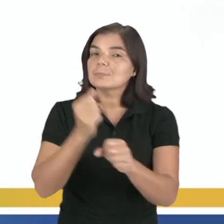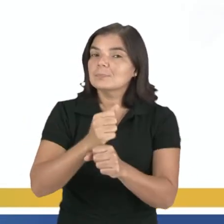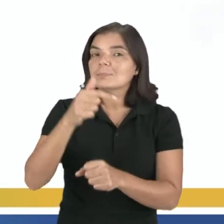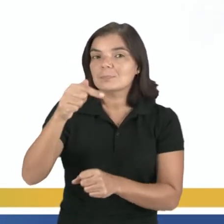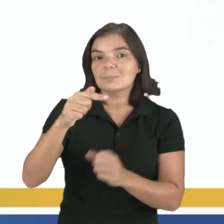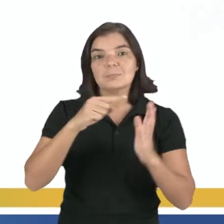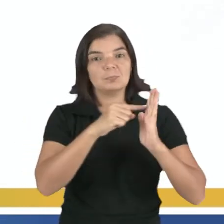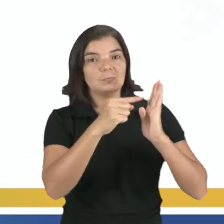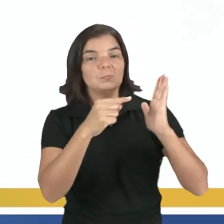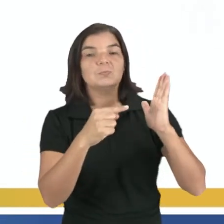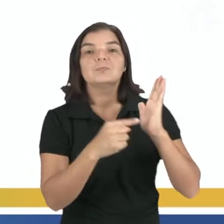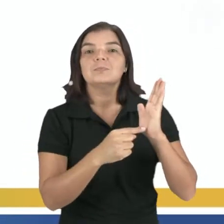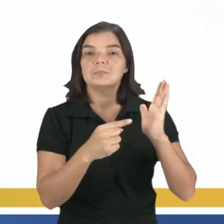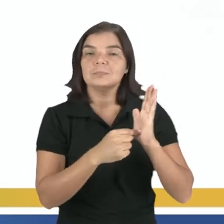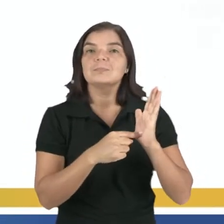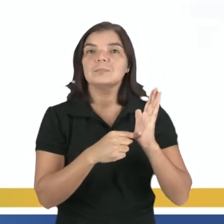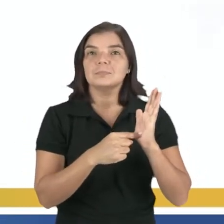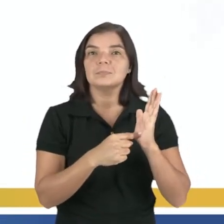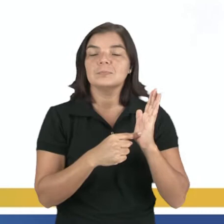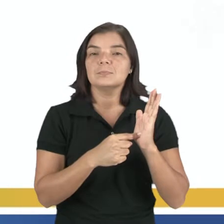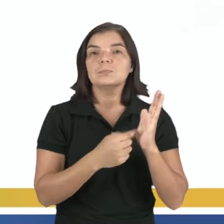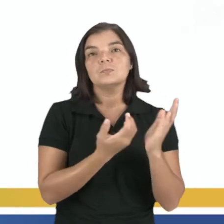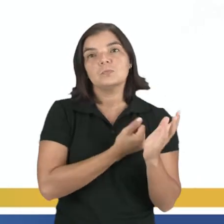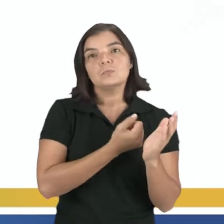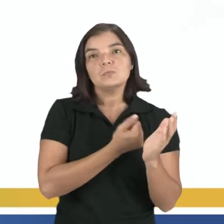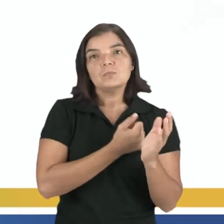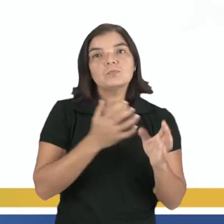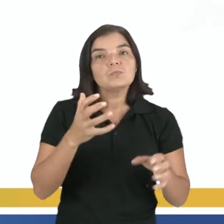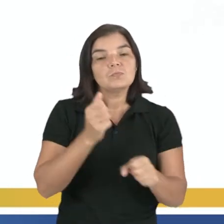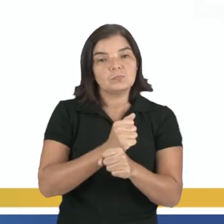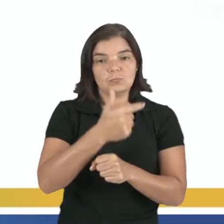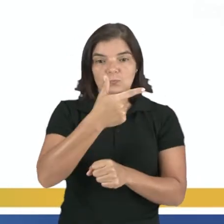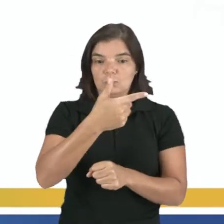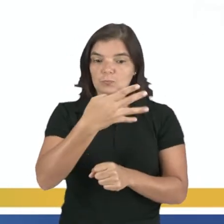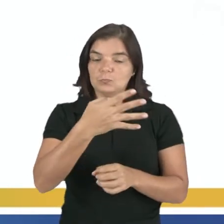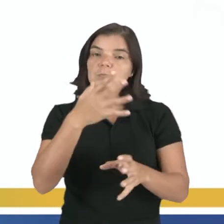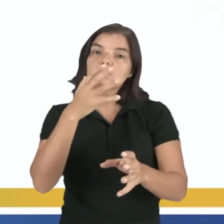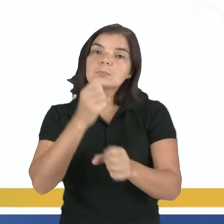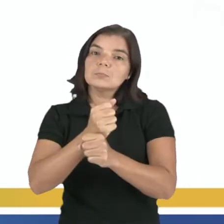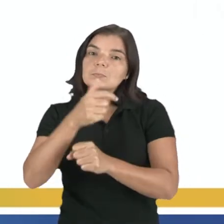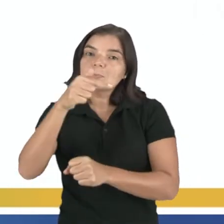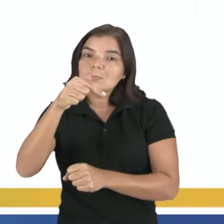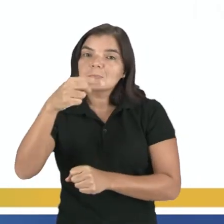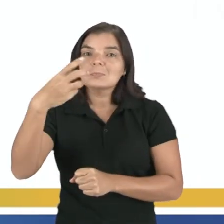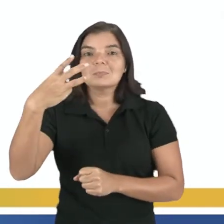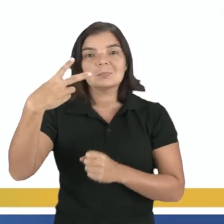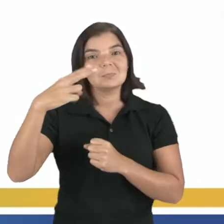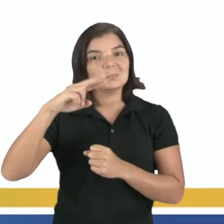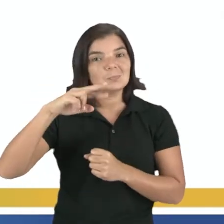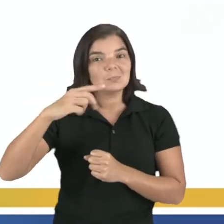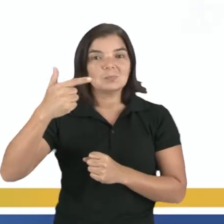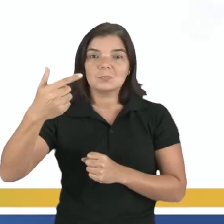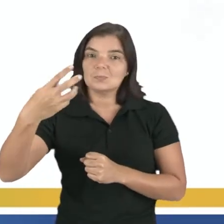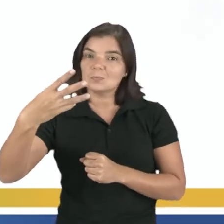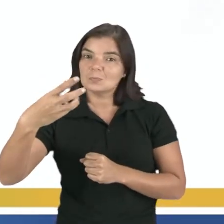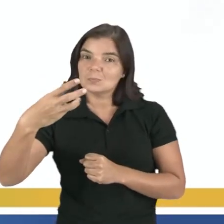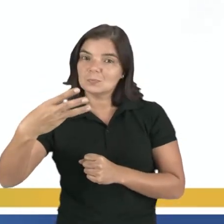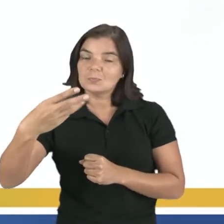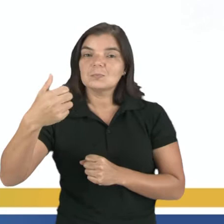da interrogação, eu colocaria, né, o valor da soma 24 mais 7 igual a 31,